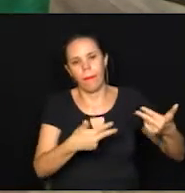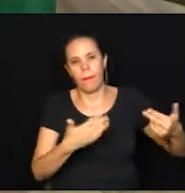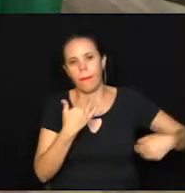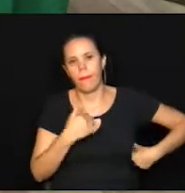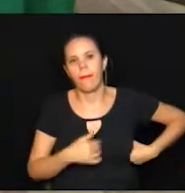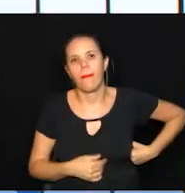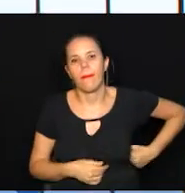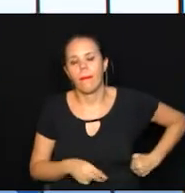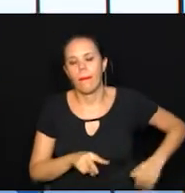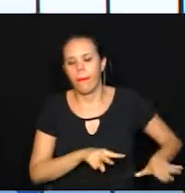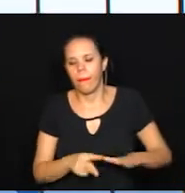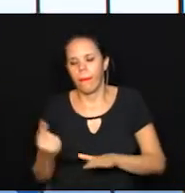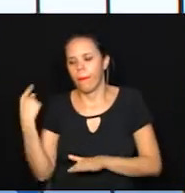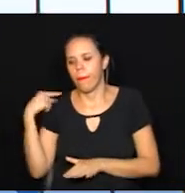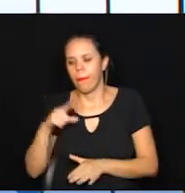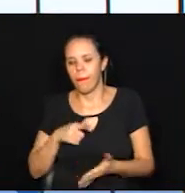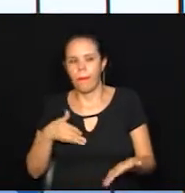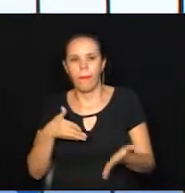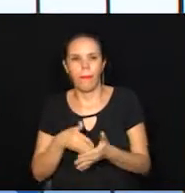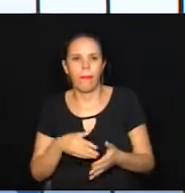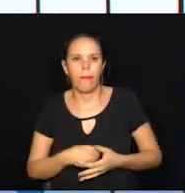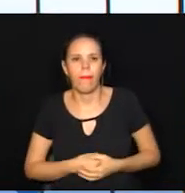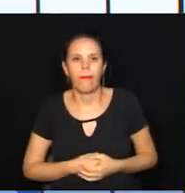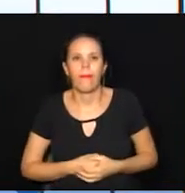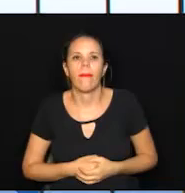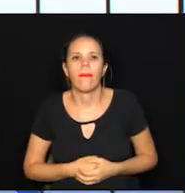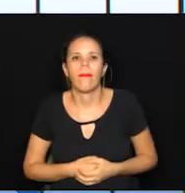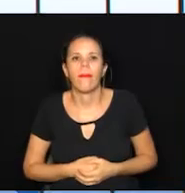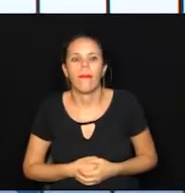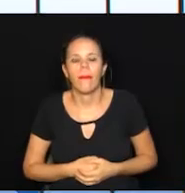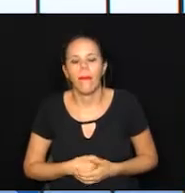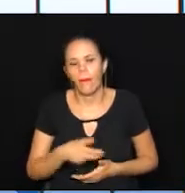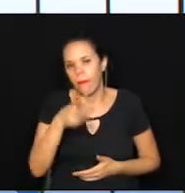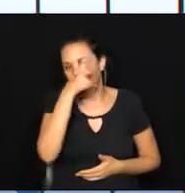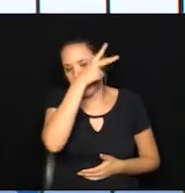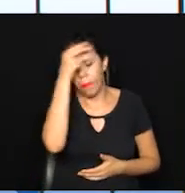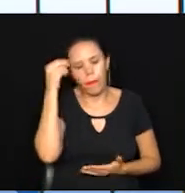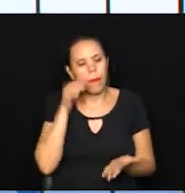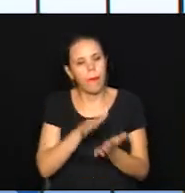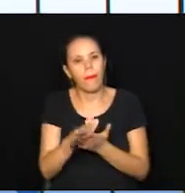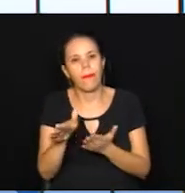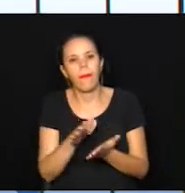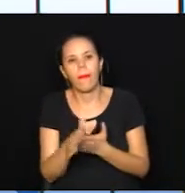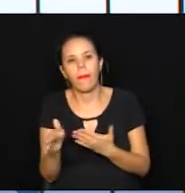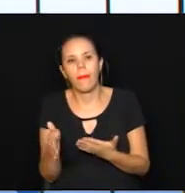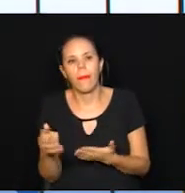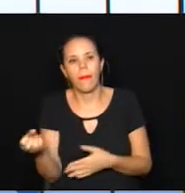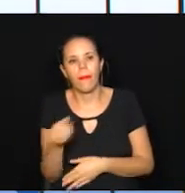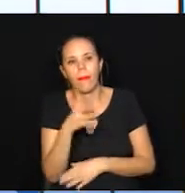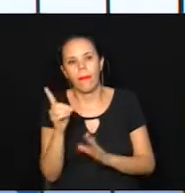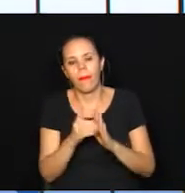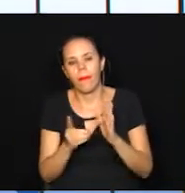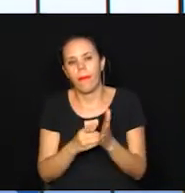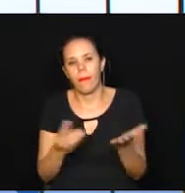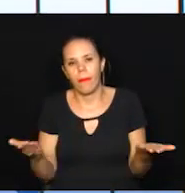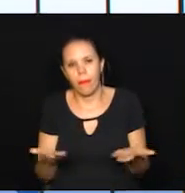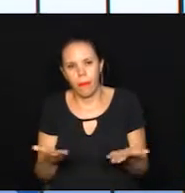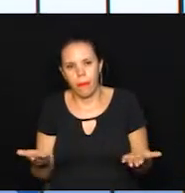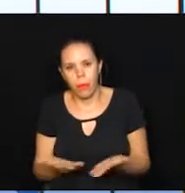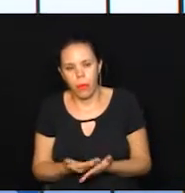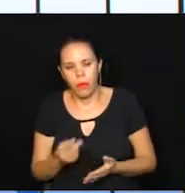semana passada tinha uma restrição. Mas então a prefeitura publicou um novo decreto hoje, que é o